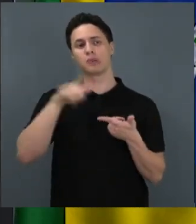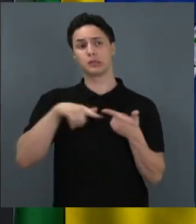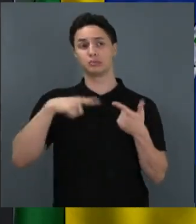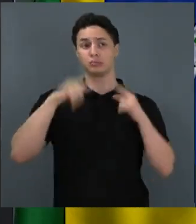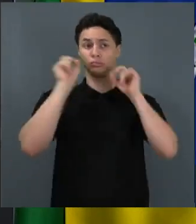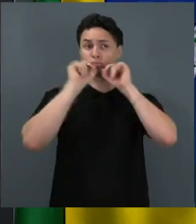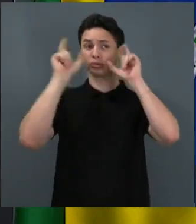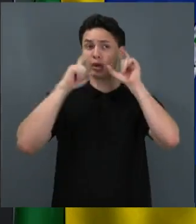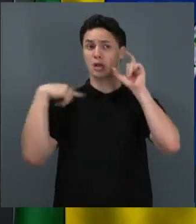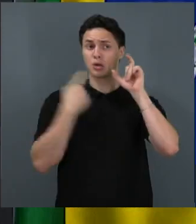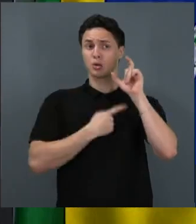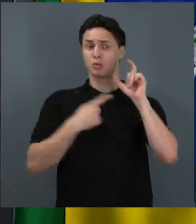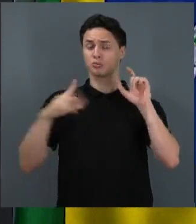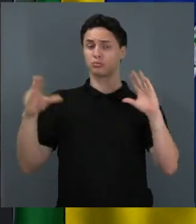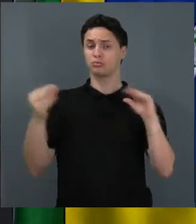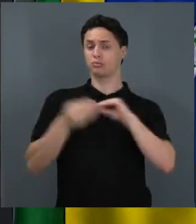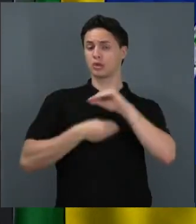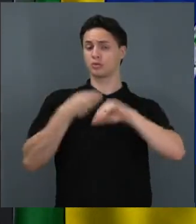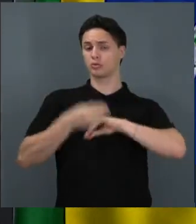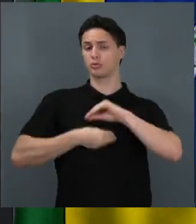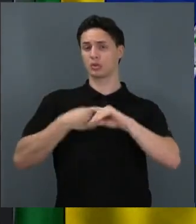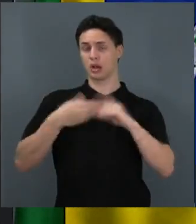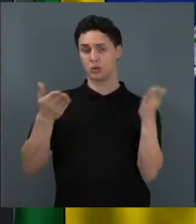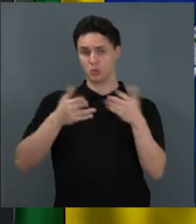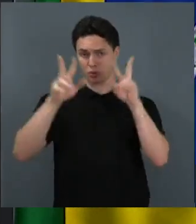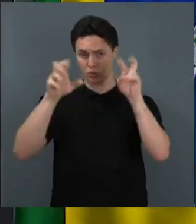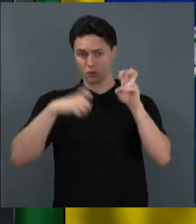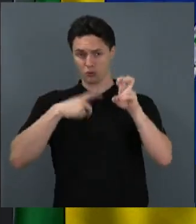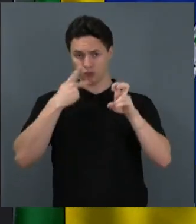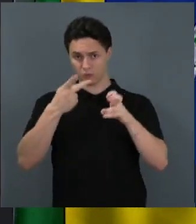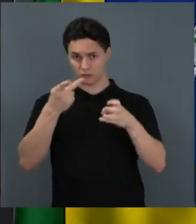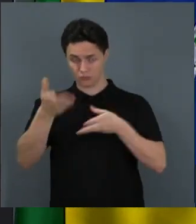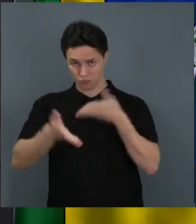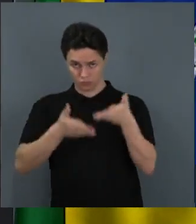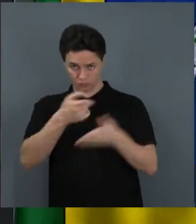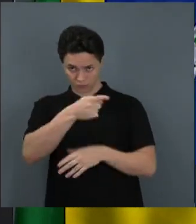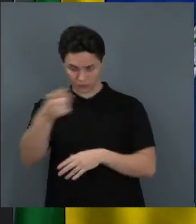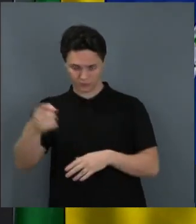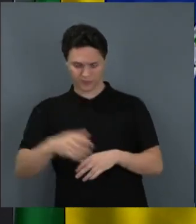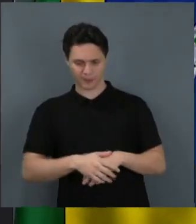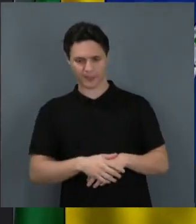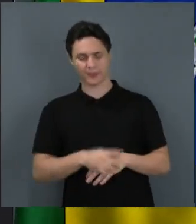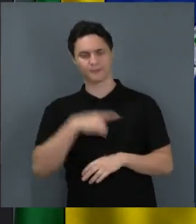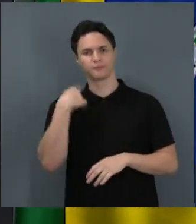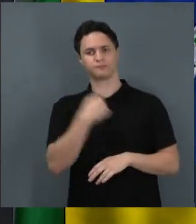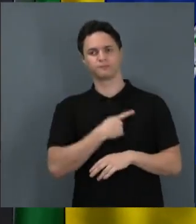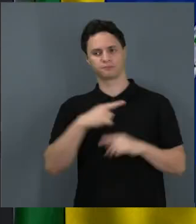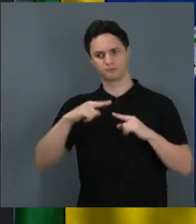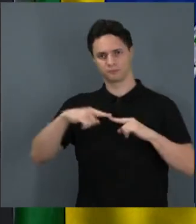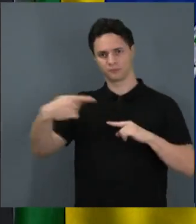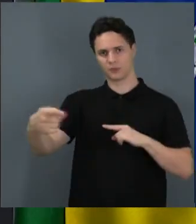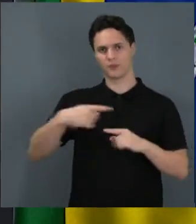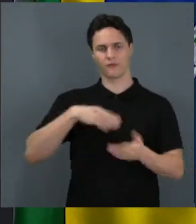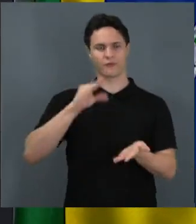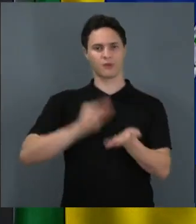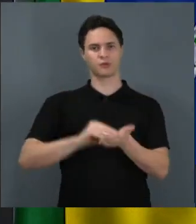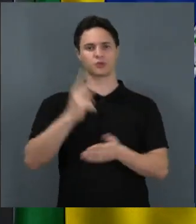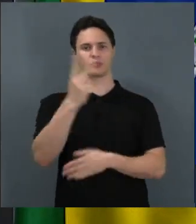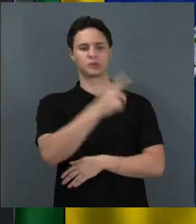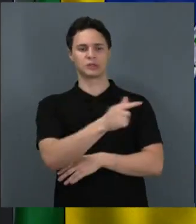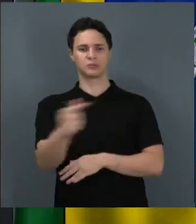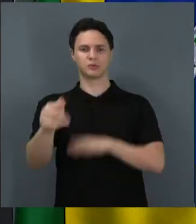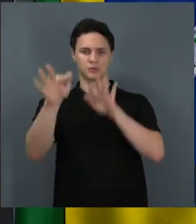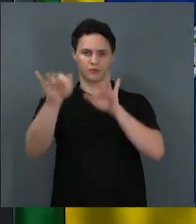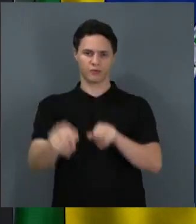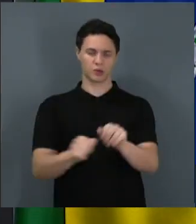fundem no terceiro assunto que eu vou tratar daqui a pouco. Nós vamos daqui a pouco, faltam 2 semanas para terminar o